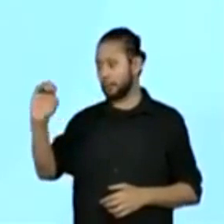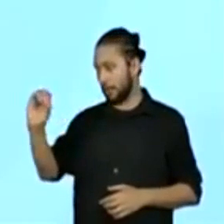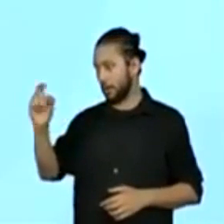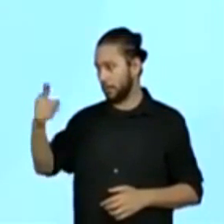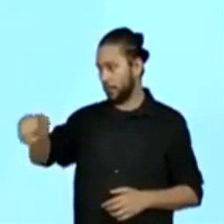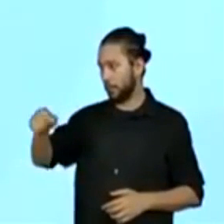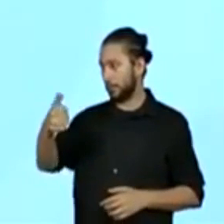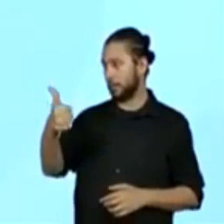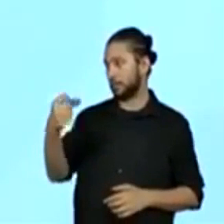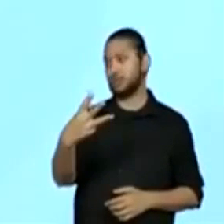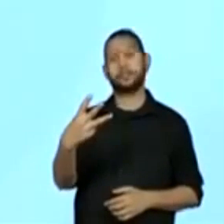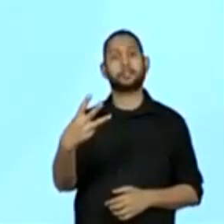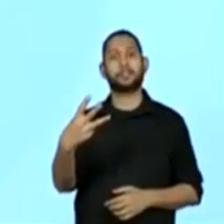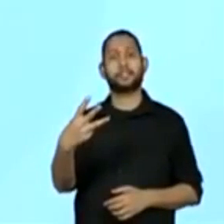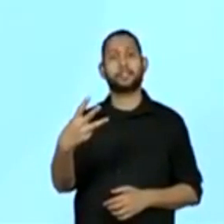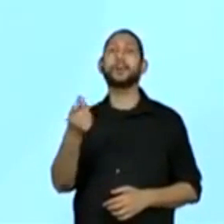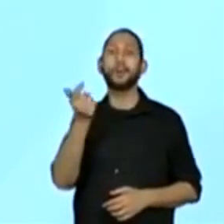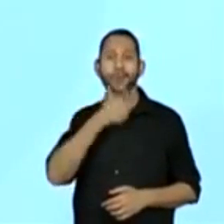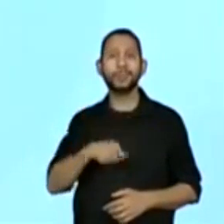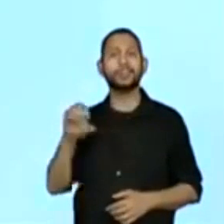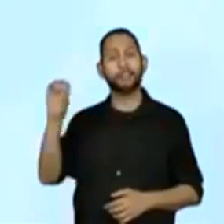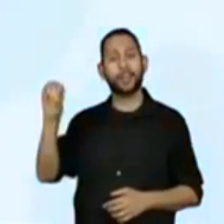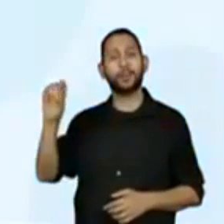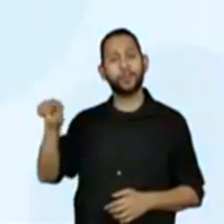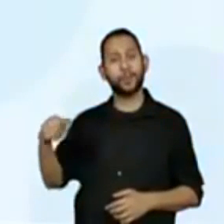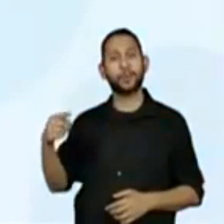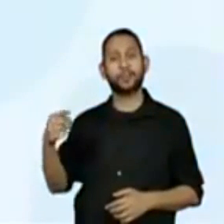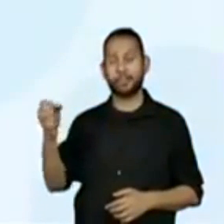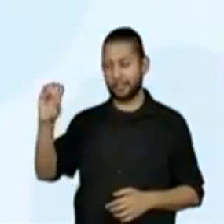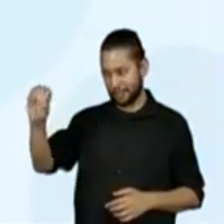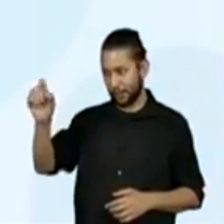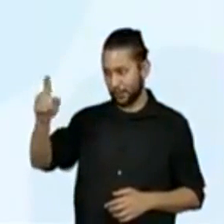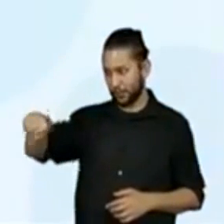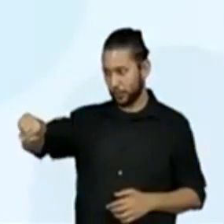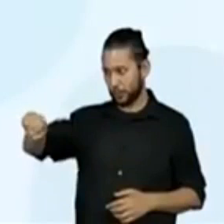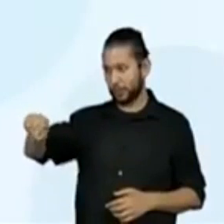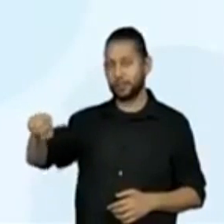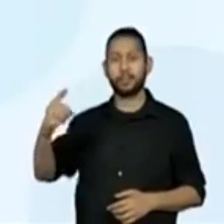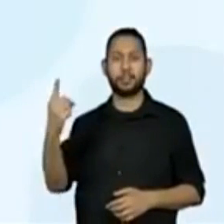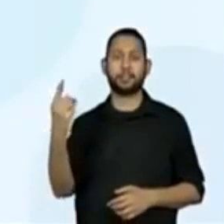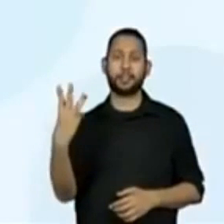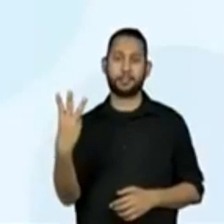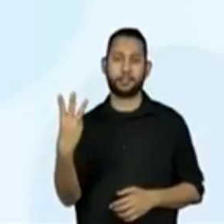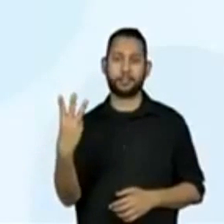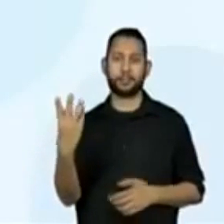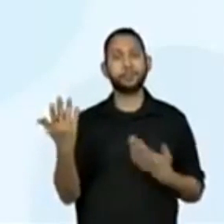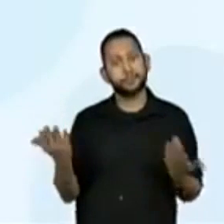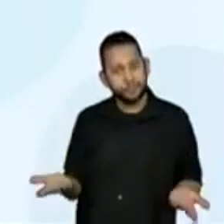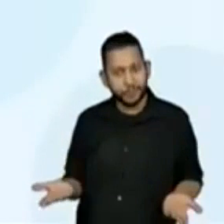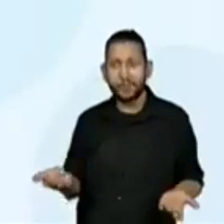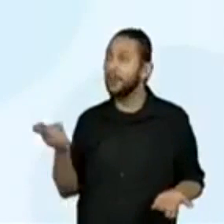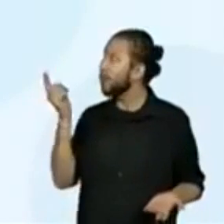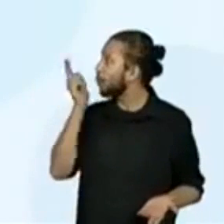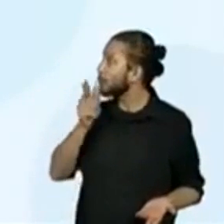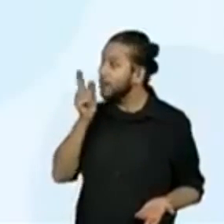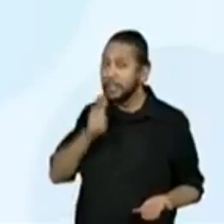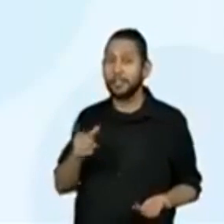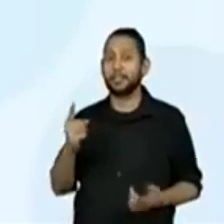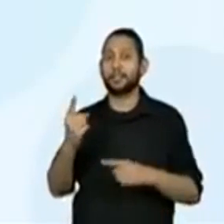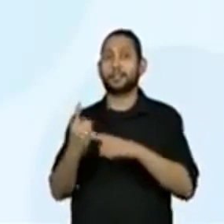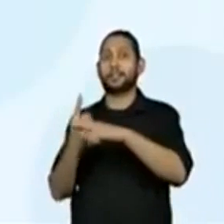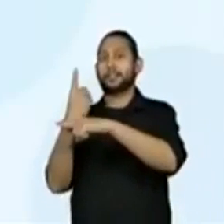13 centavos. Aqui, pessoal. Certo? Então, eu transformei 13 centavos